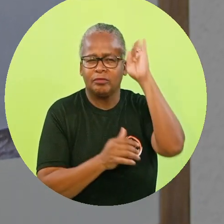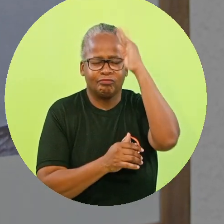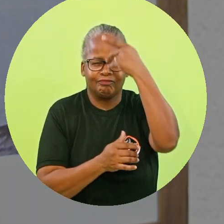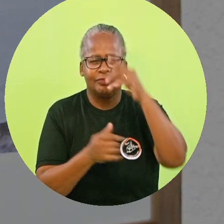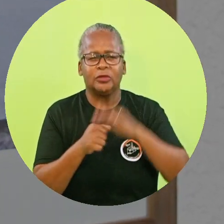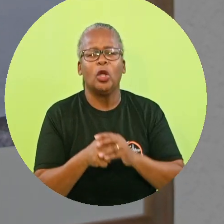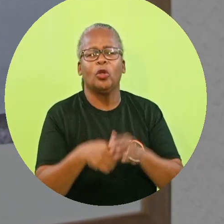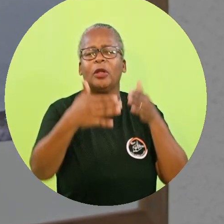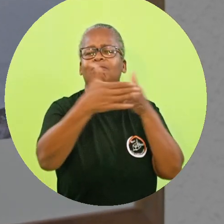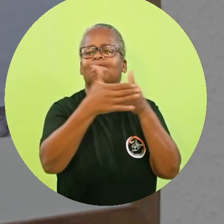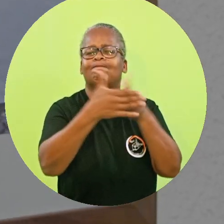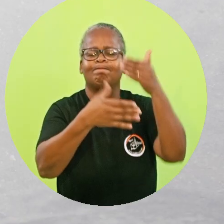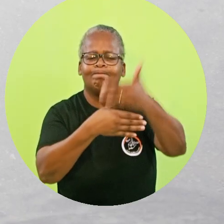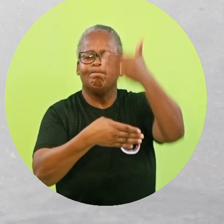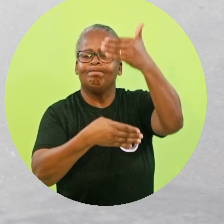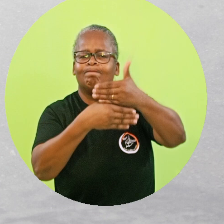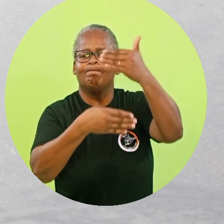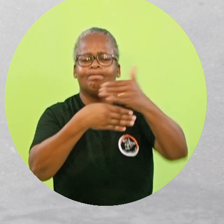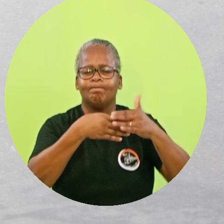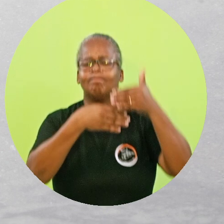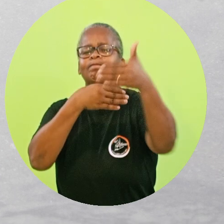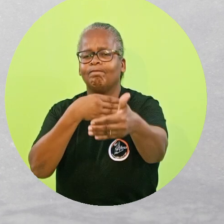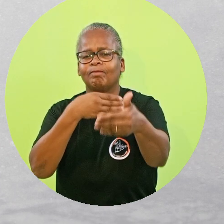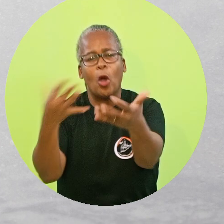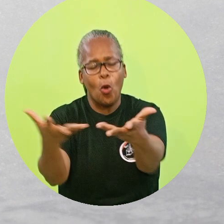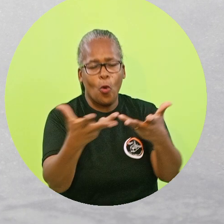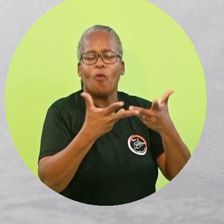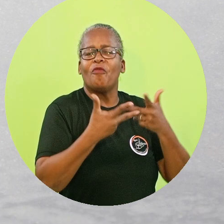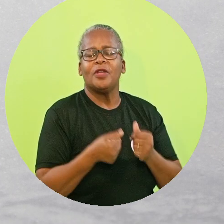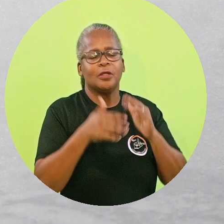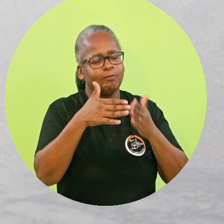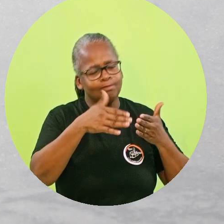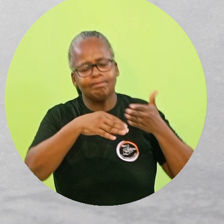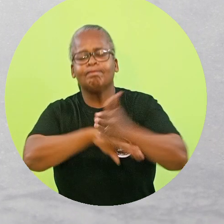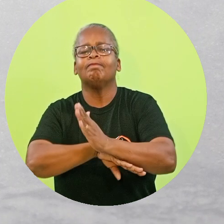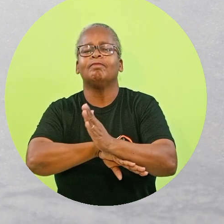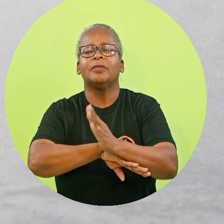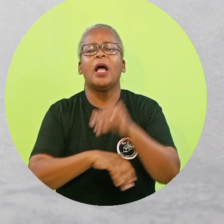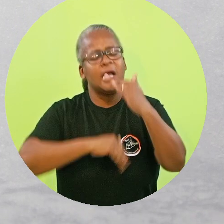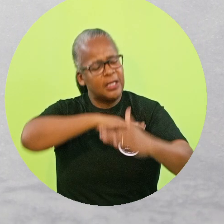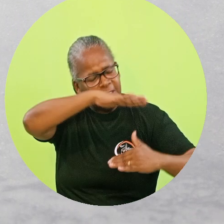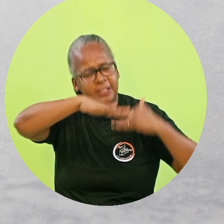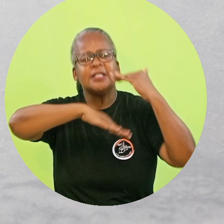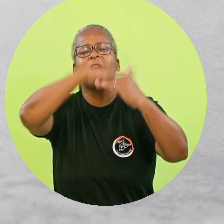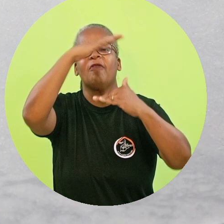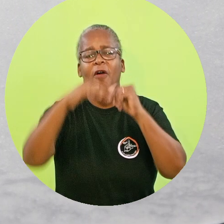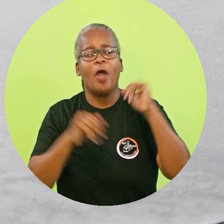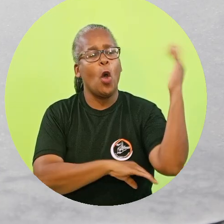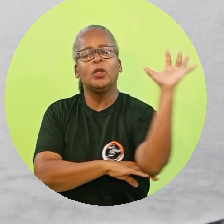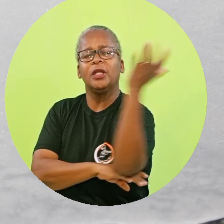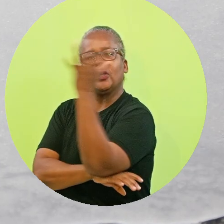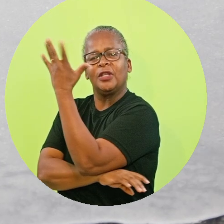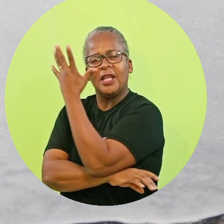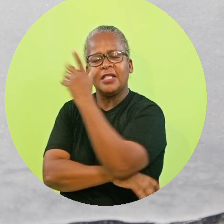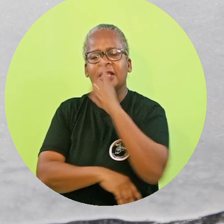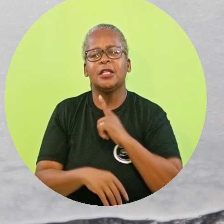é, antes de tudo, um convite à travessia. Esta série inaugura um percurso investigativo que ainda se desenvolve, onde a natureza deixa de